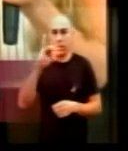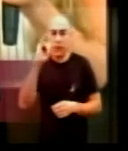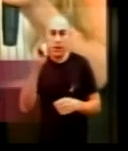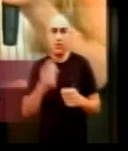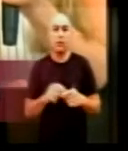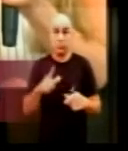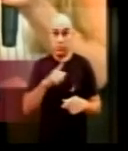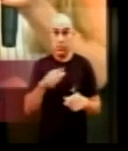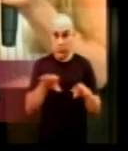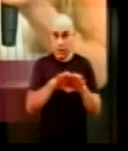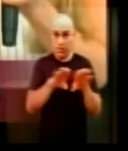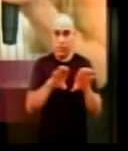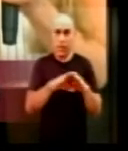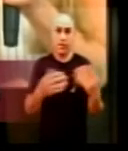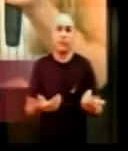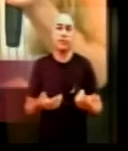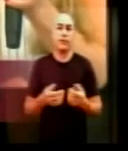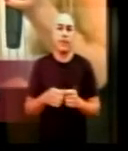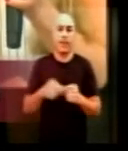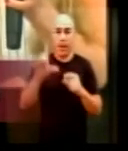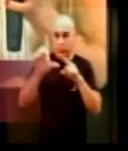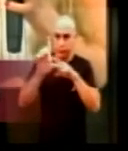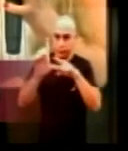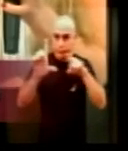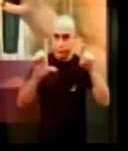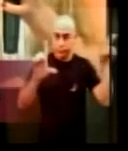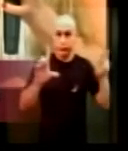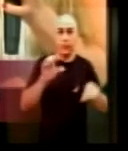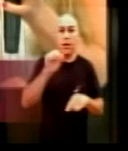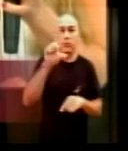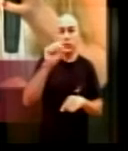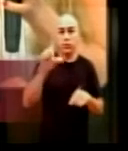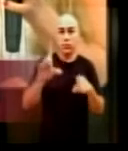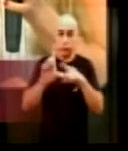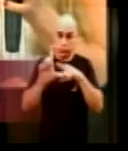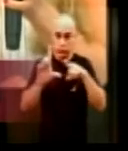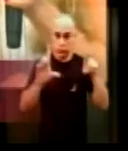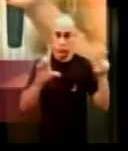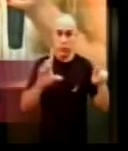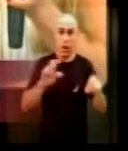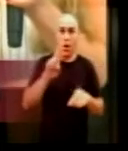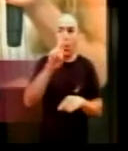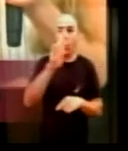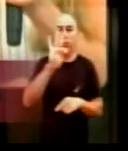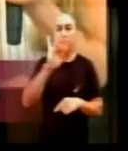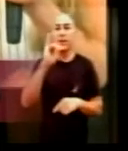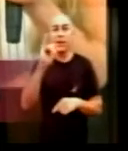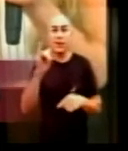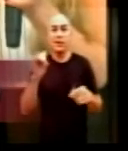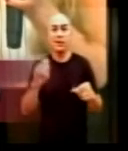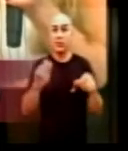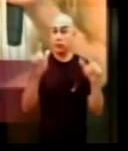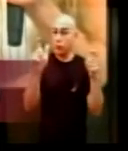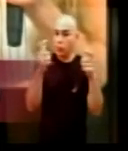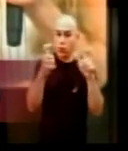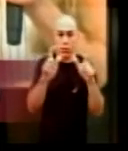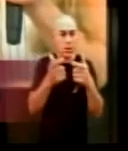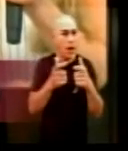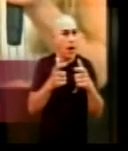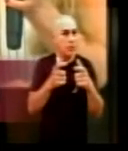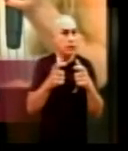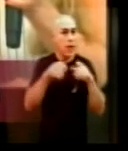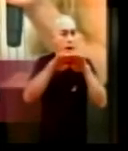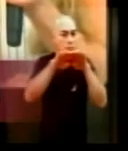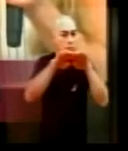que é a de permanência em UTI, é essa que impacta na nossa taxa de ocupação de leitos de UTI. E ela não está caindo, ela está